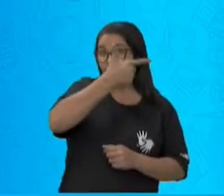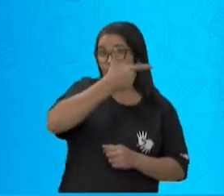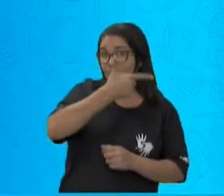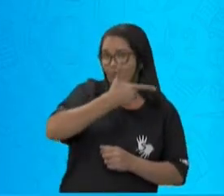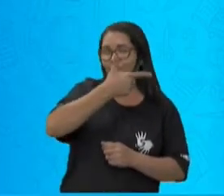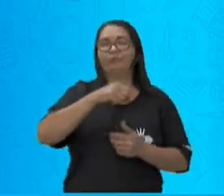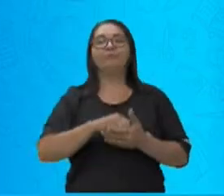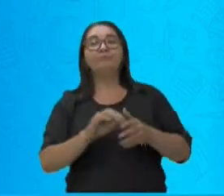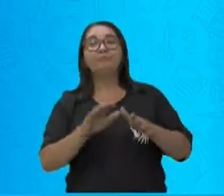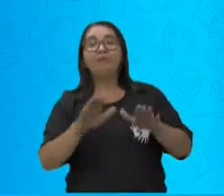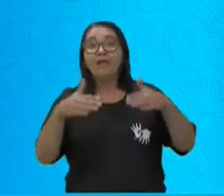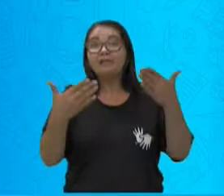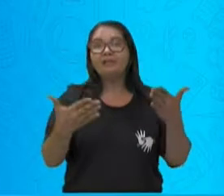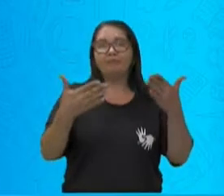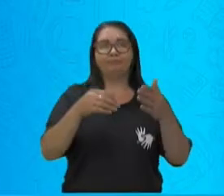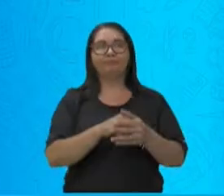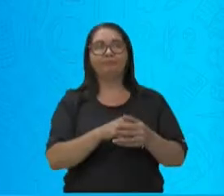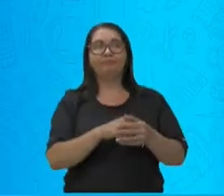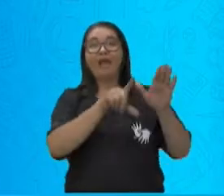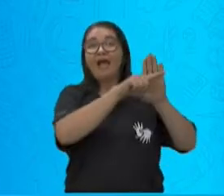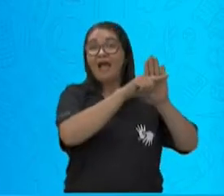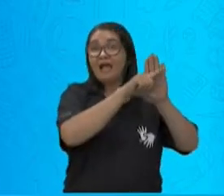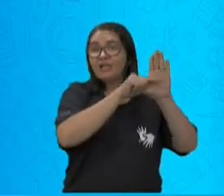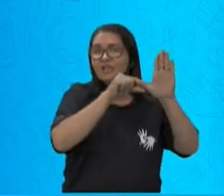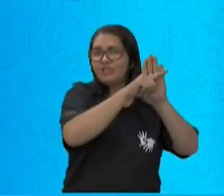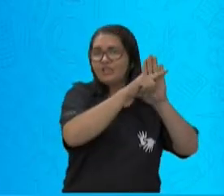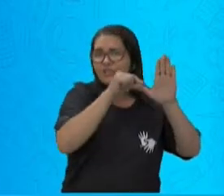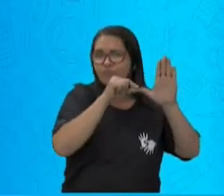artigo 1º, inciso 11.